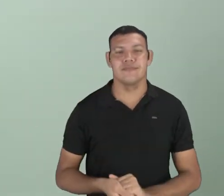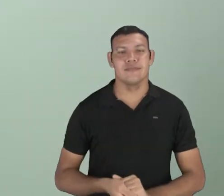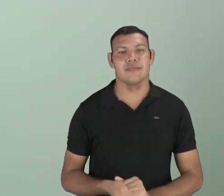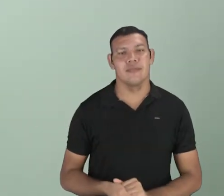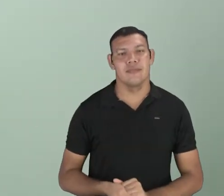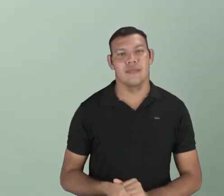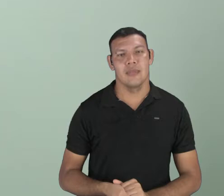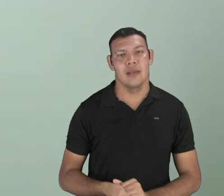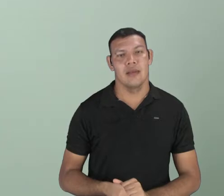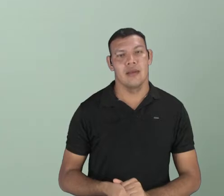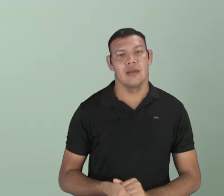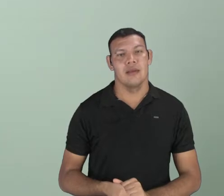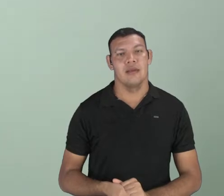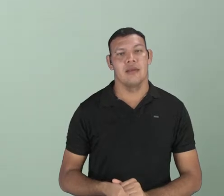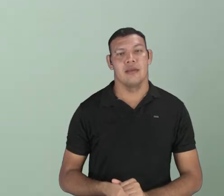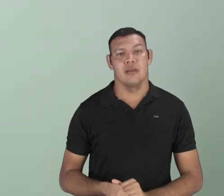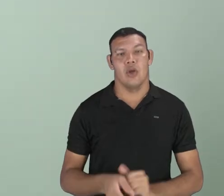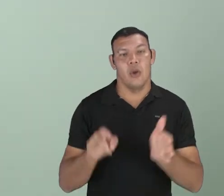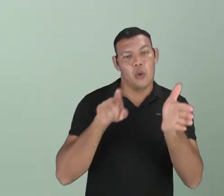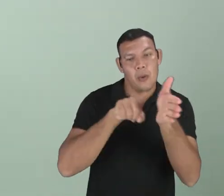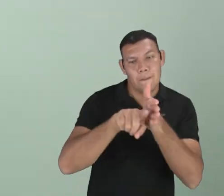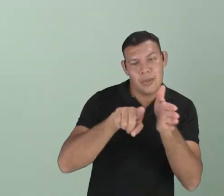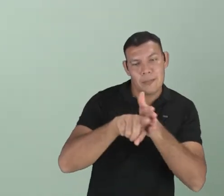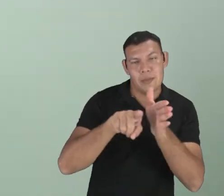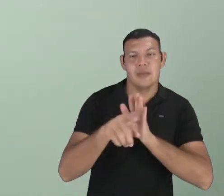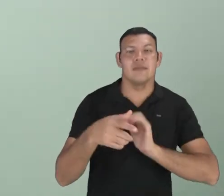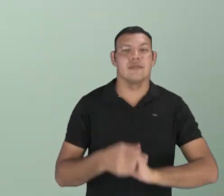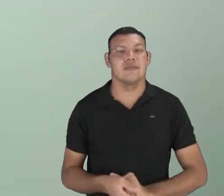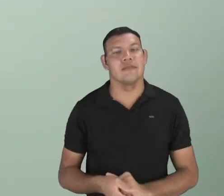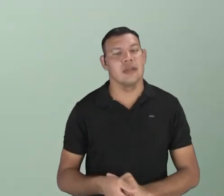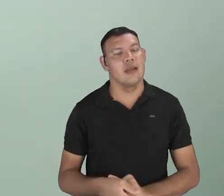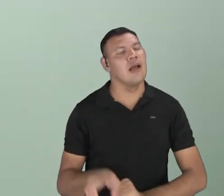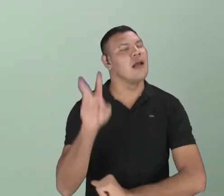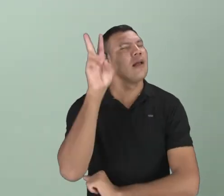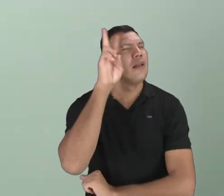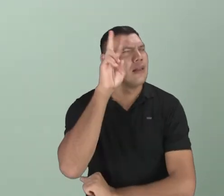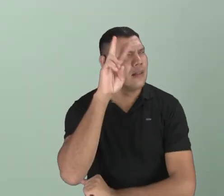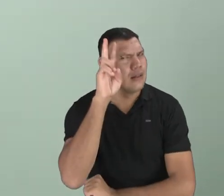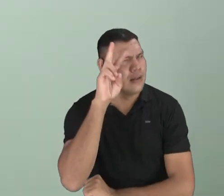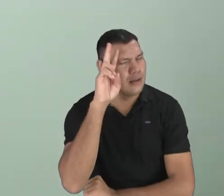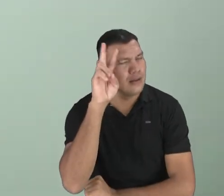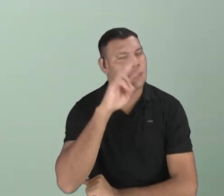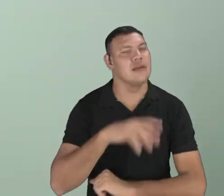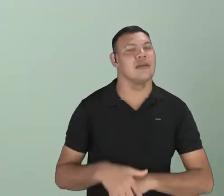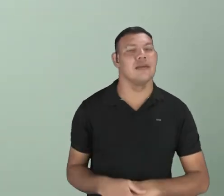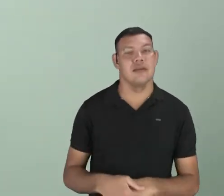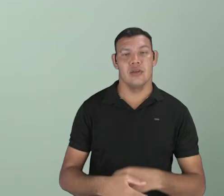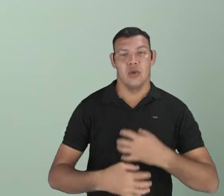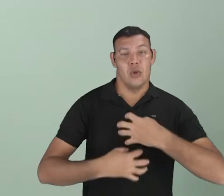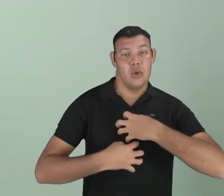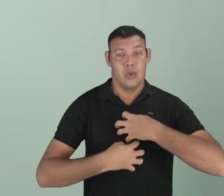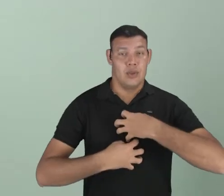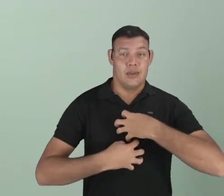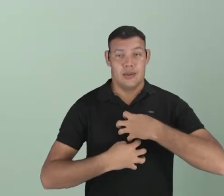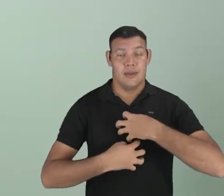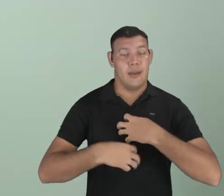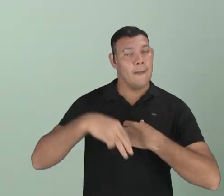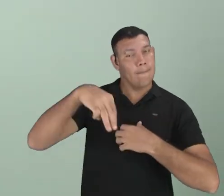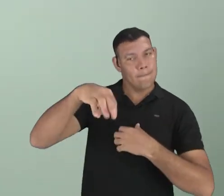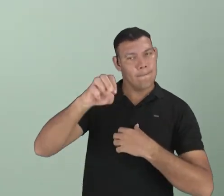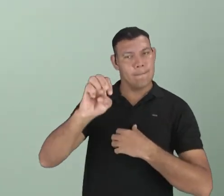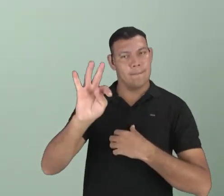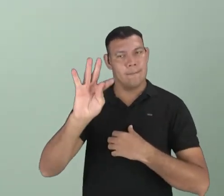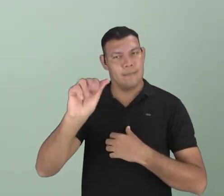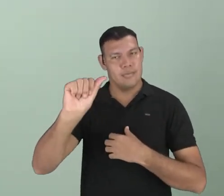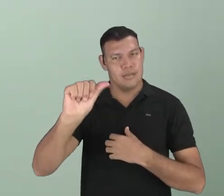palavrinha, lá numa questão, toda vez que você vê um verbete de dicionário, você vai lembrar o quê? Função da